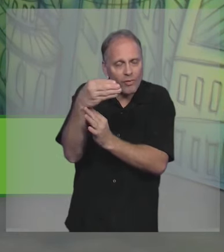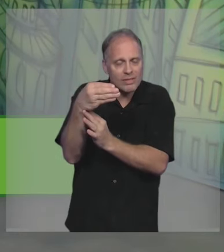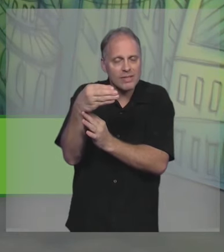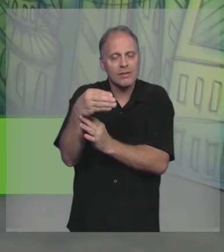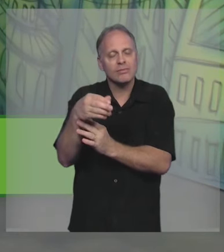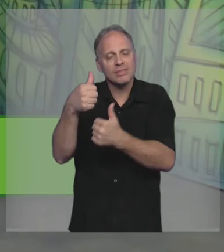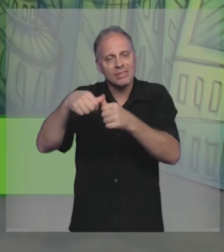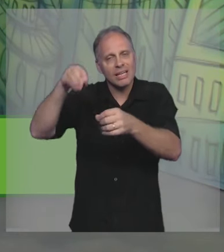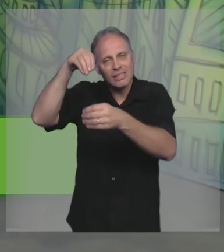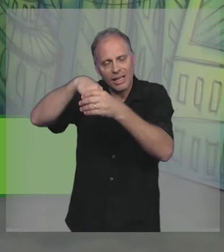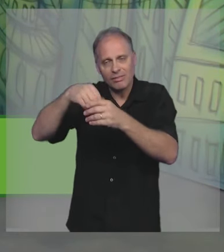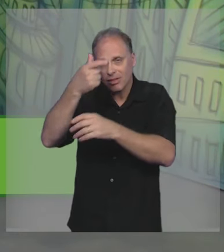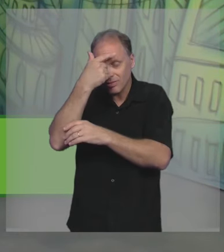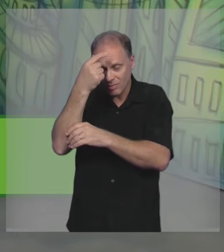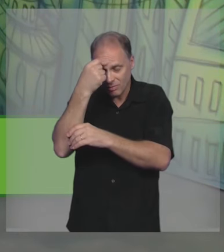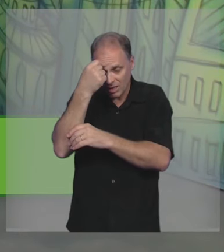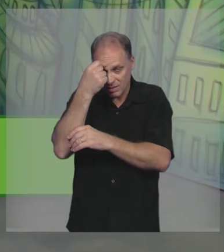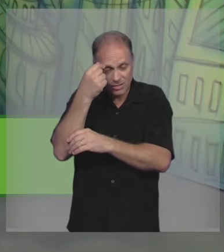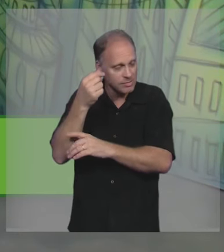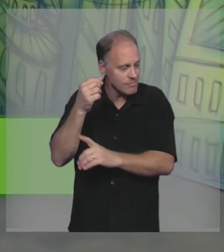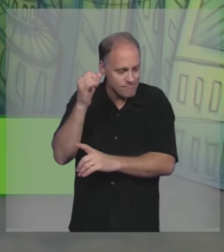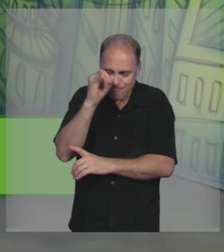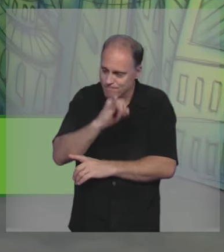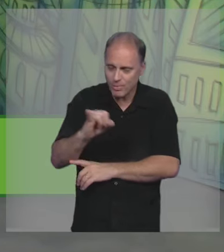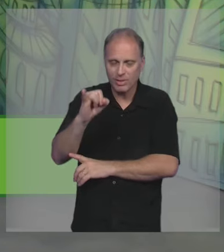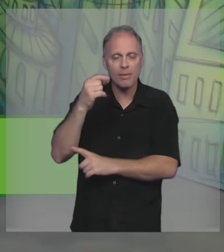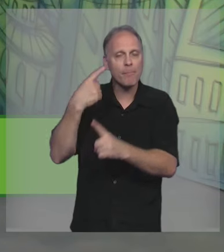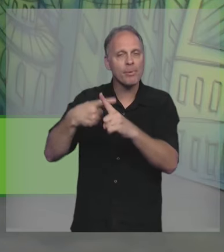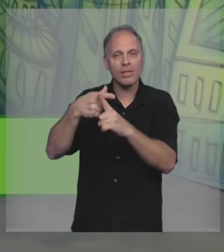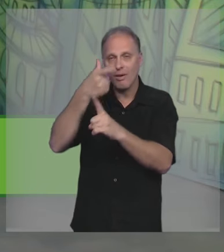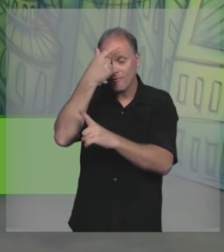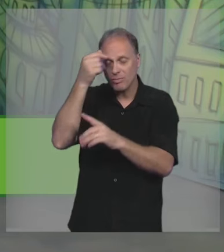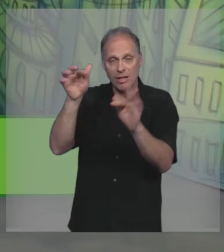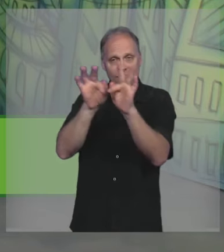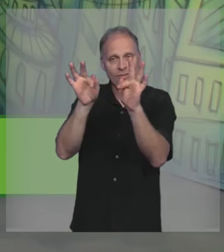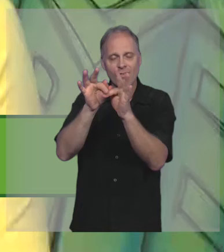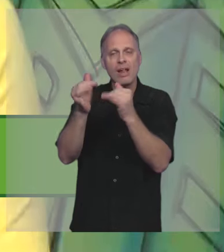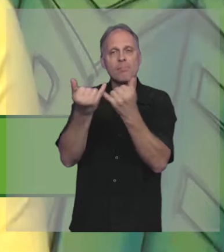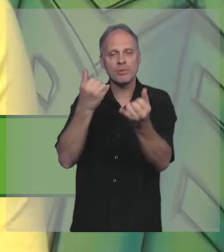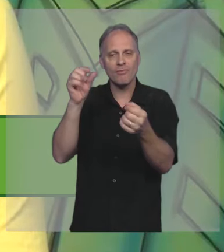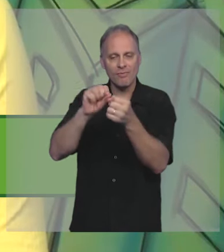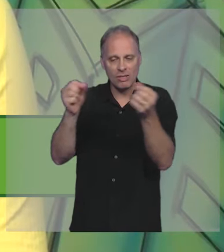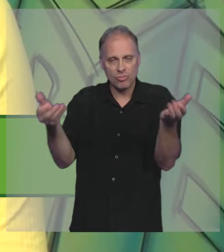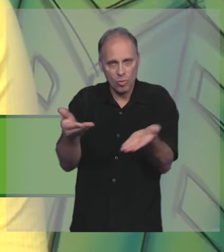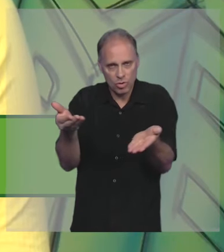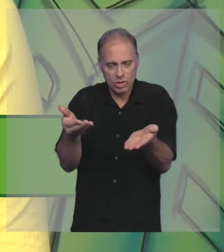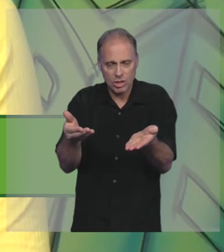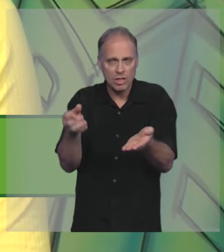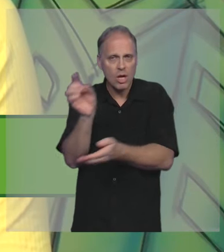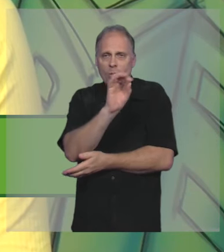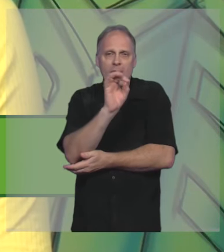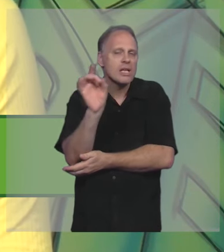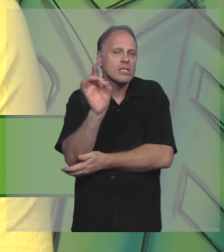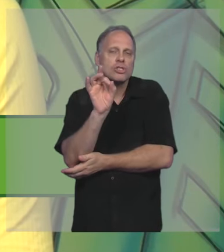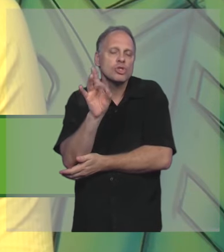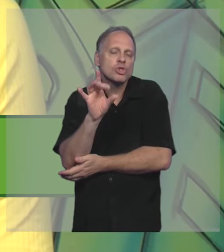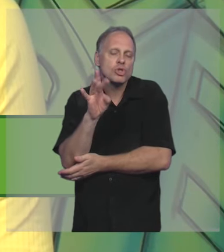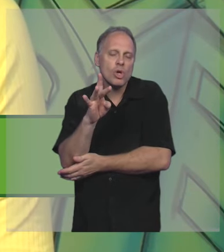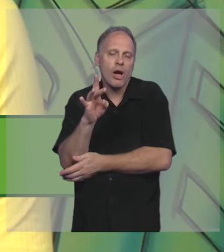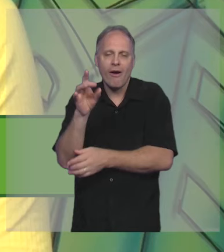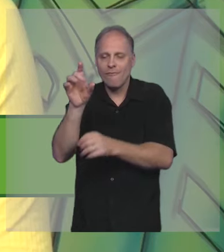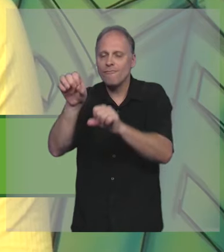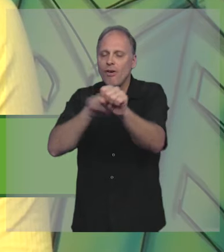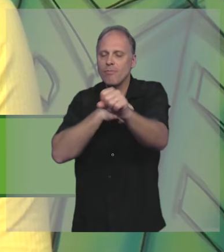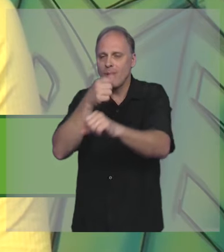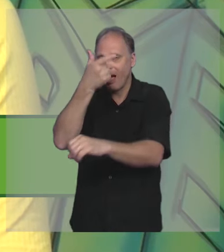mesmo, eles estão dentro das universidades, né? O que a Universidade, por exemplo, Fevale faz hoje não é apenas a questão